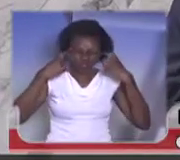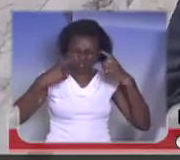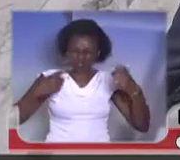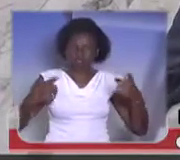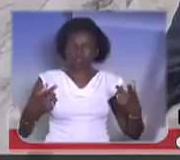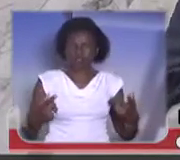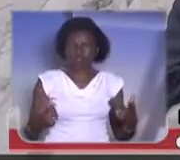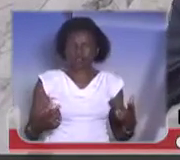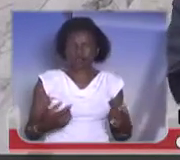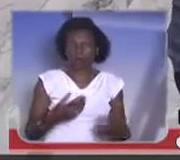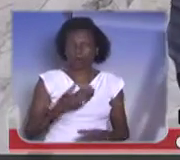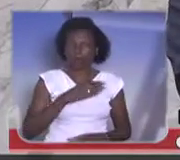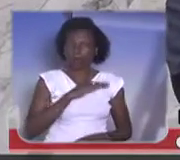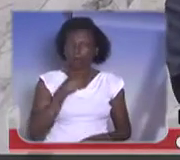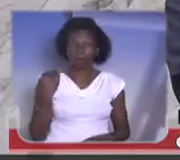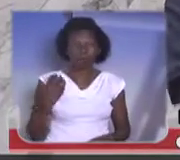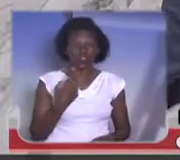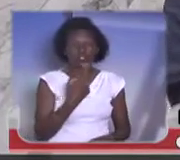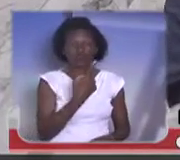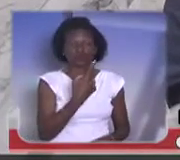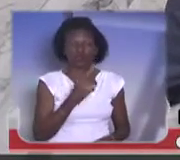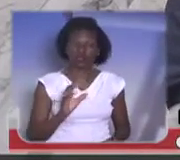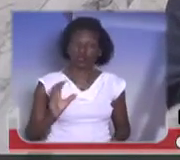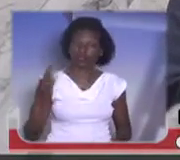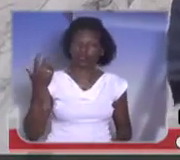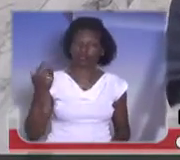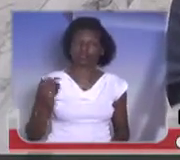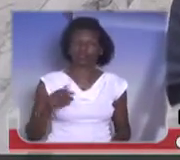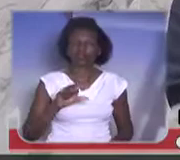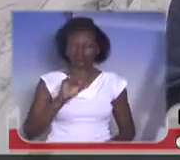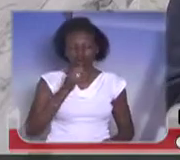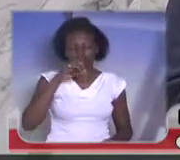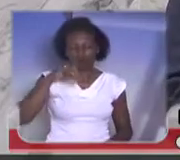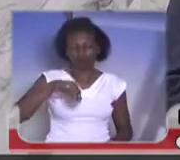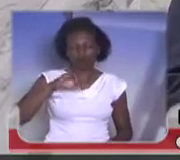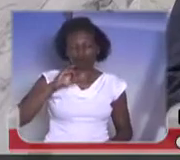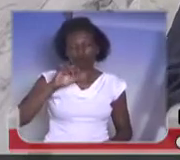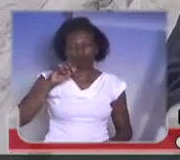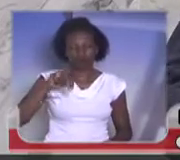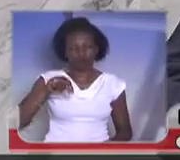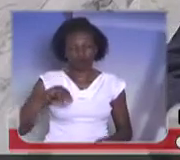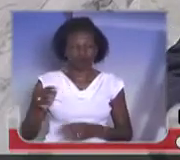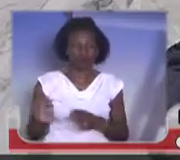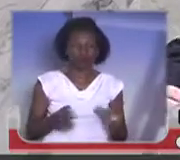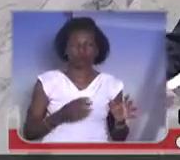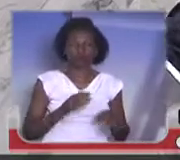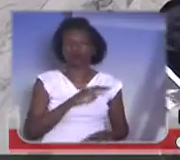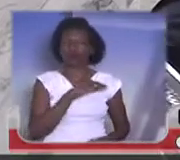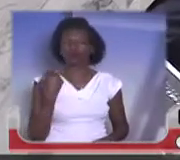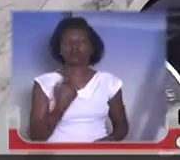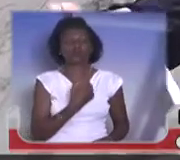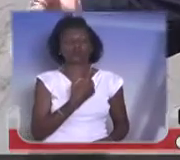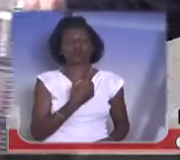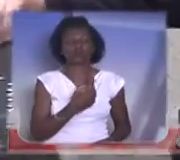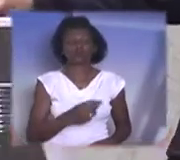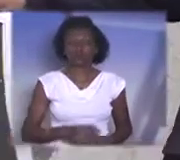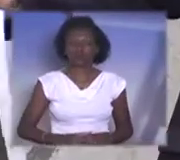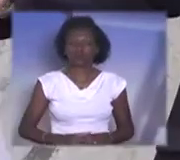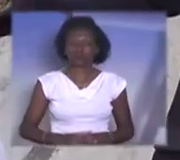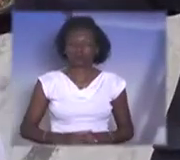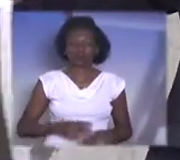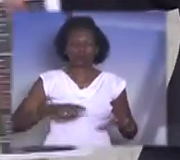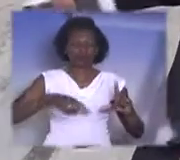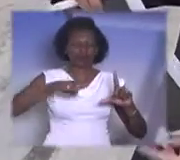violento ocorre uma morte violenta e nos rankings aqui júnior mostra pra mim por favor aqui nós temos um ranking o ranking de números